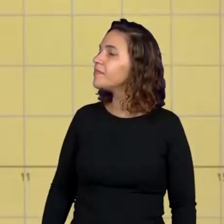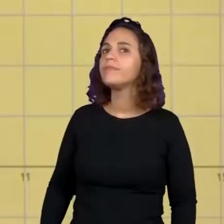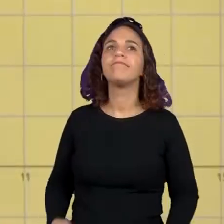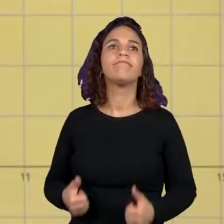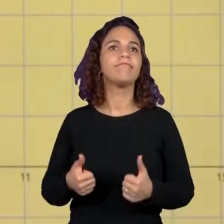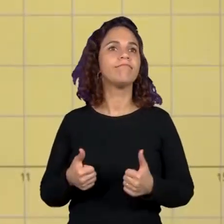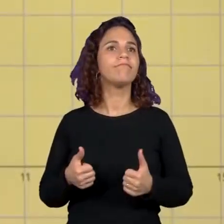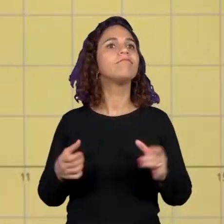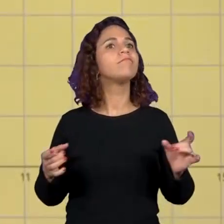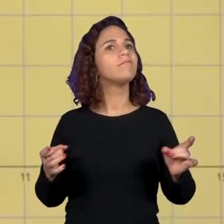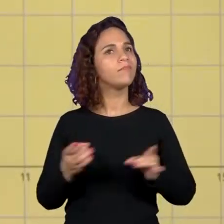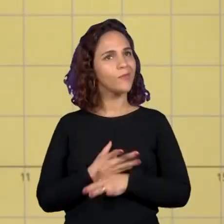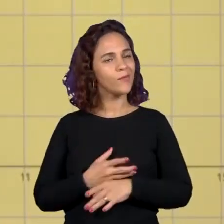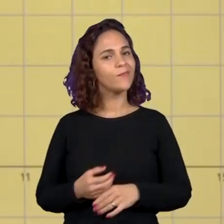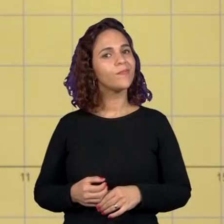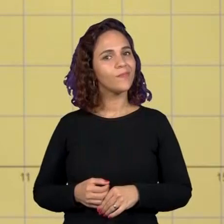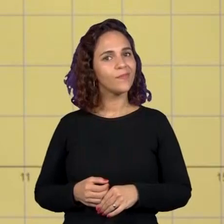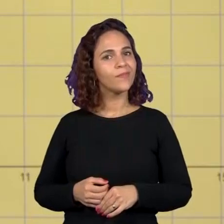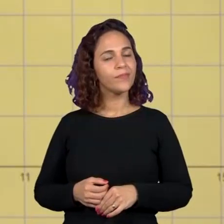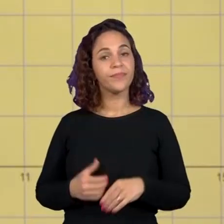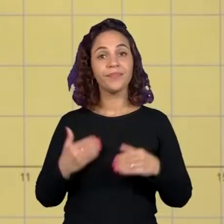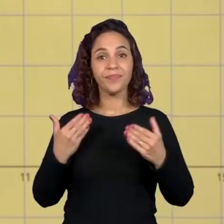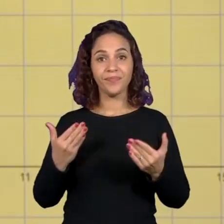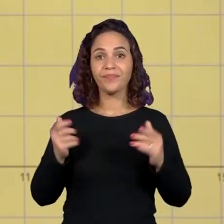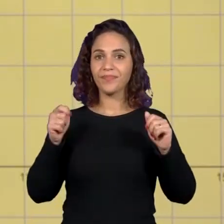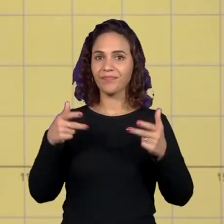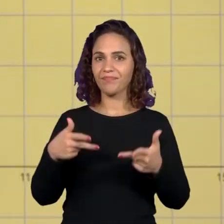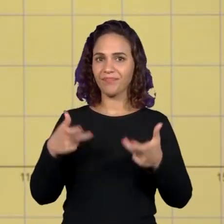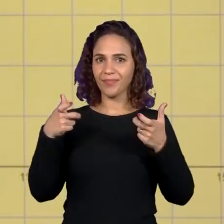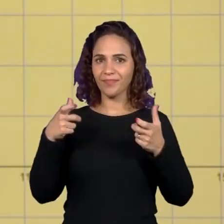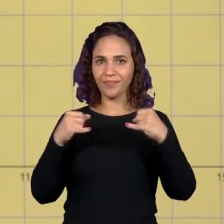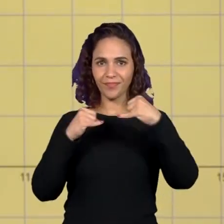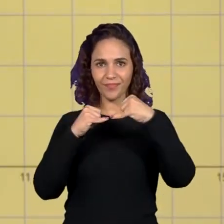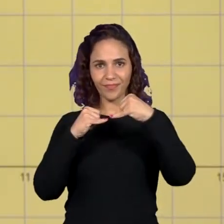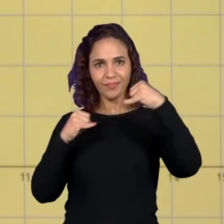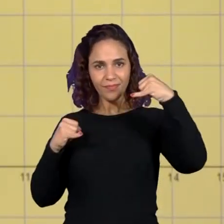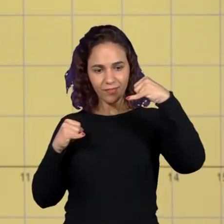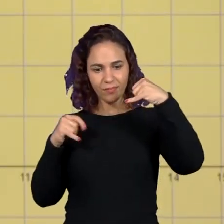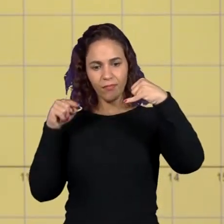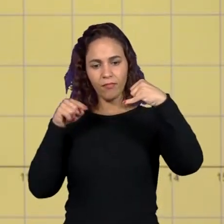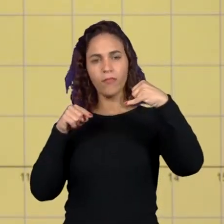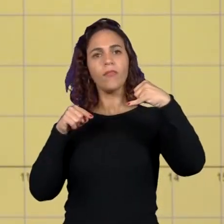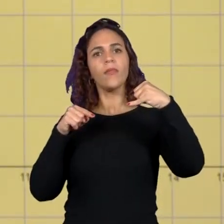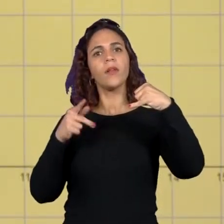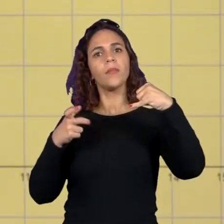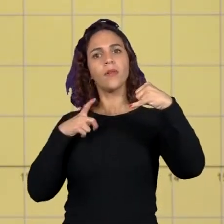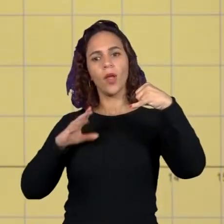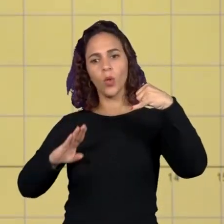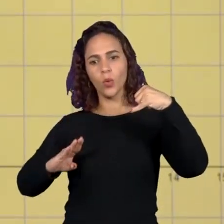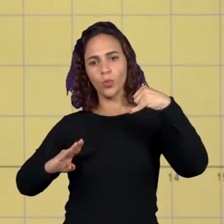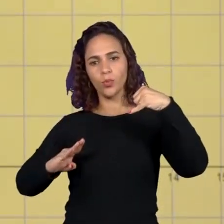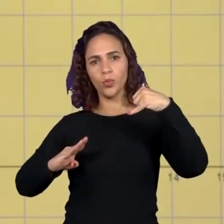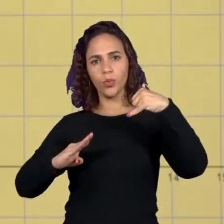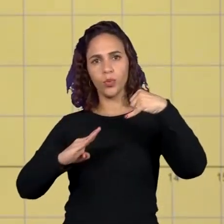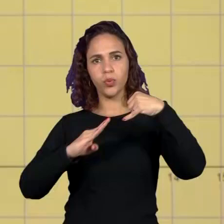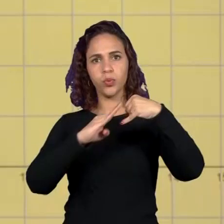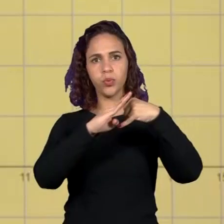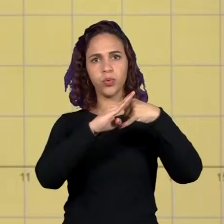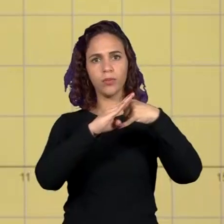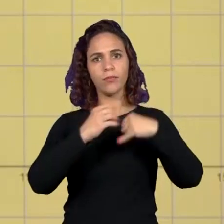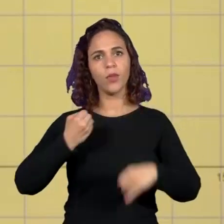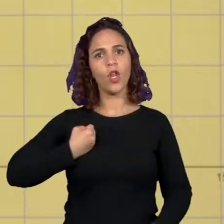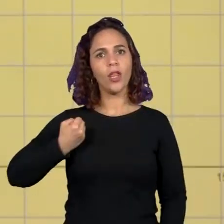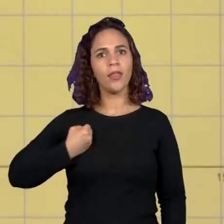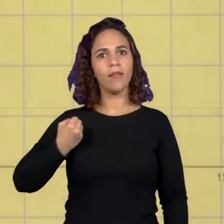prontinho. E aí a gente vê, através de uma linha, que teve uma evolução, ele cresceu nas